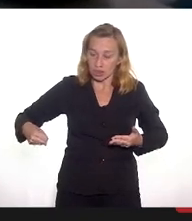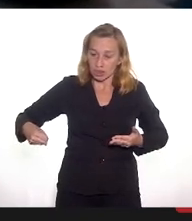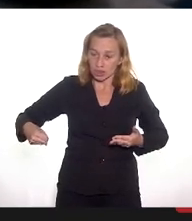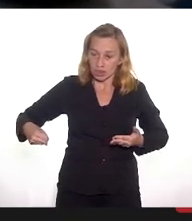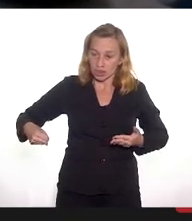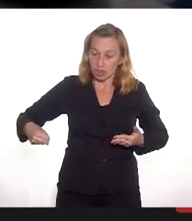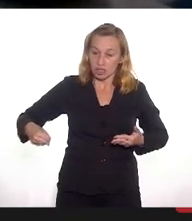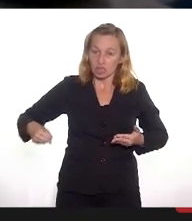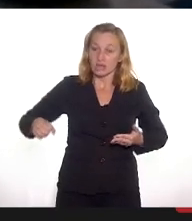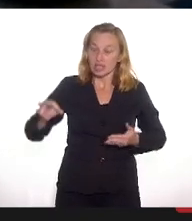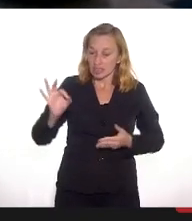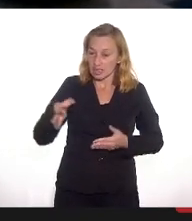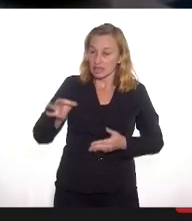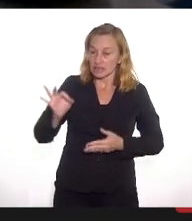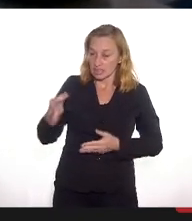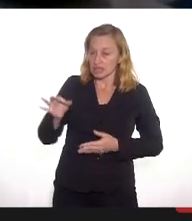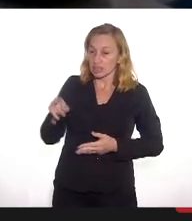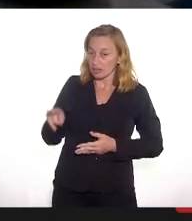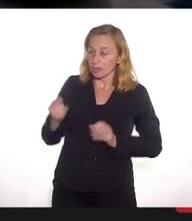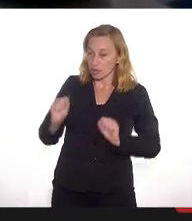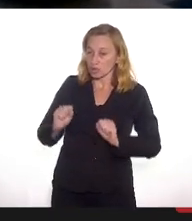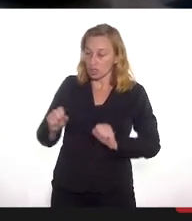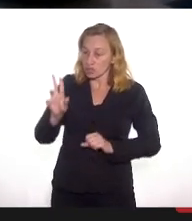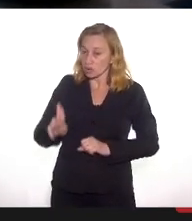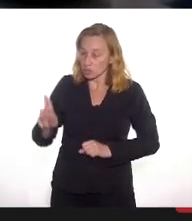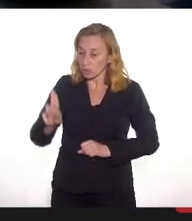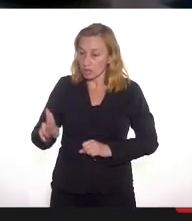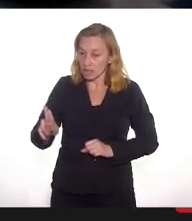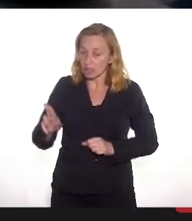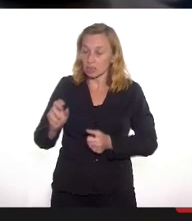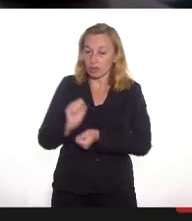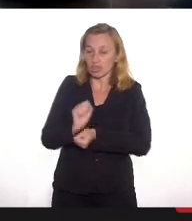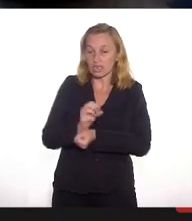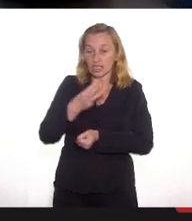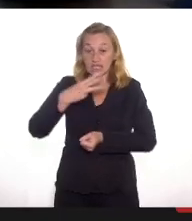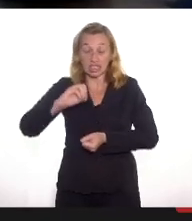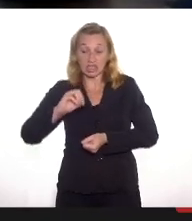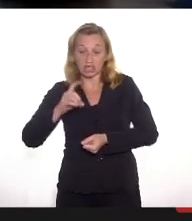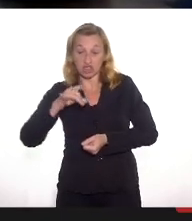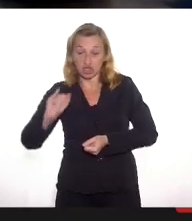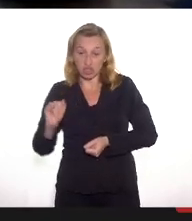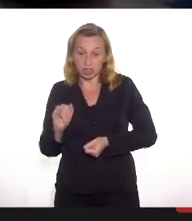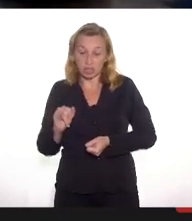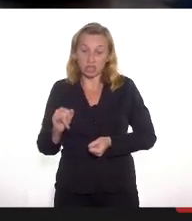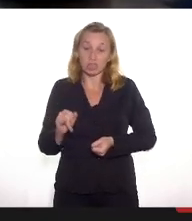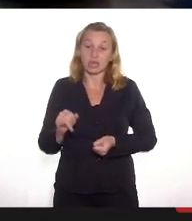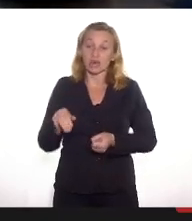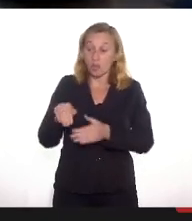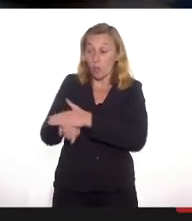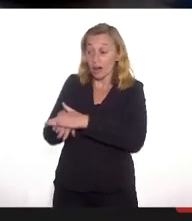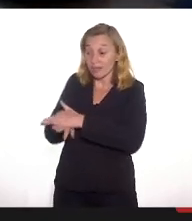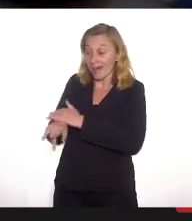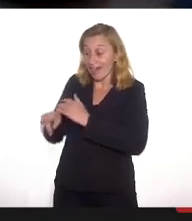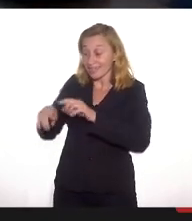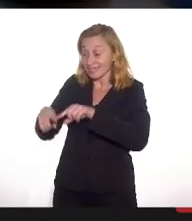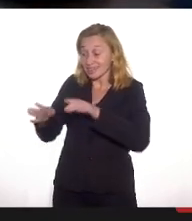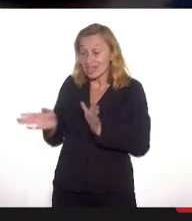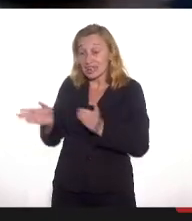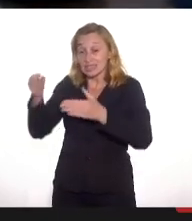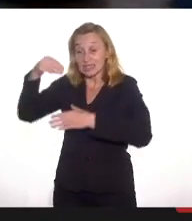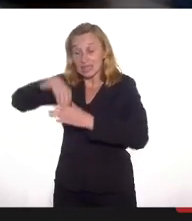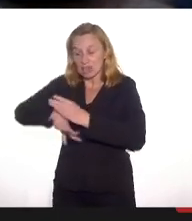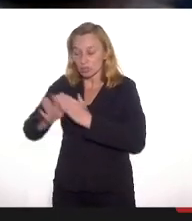pentear garantia que ela vai poder se conservar o Branco 30 dias é manteiga esse depositório até ela chegar